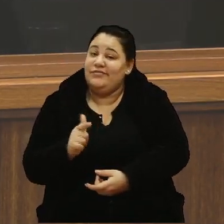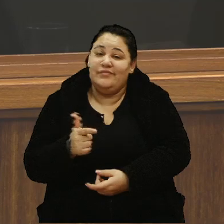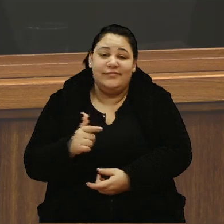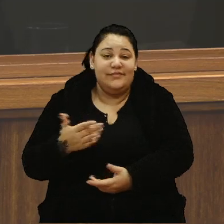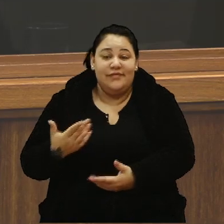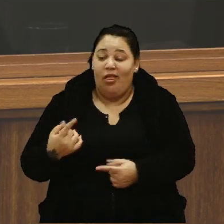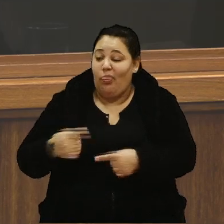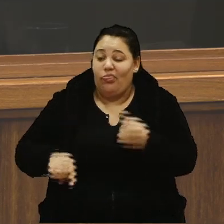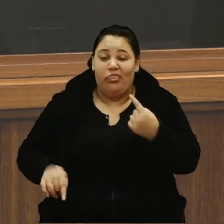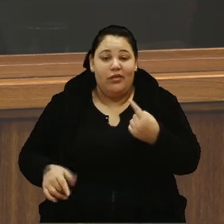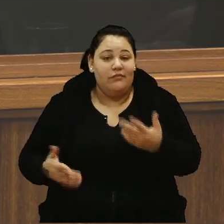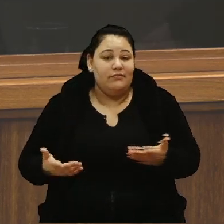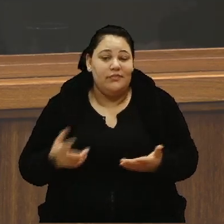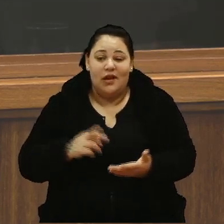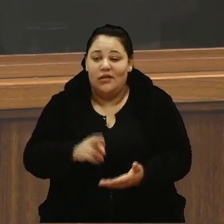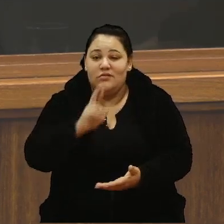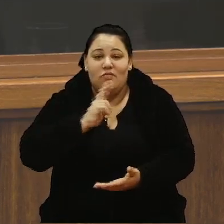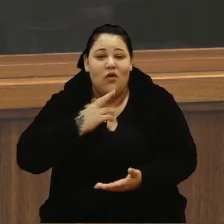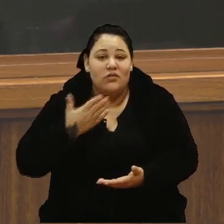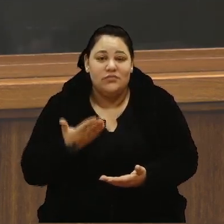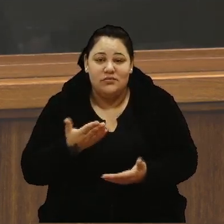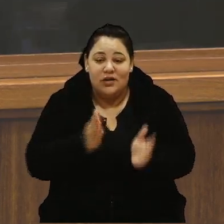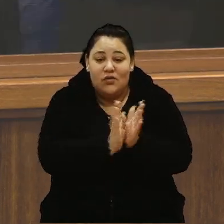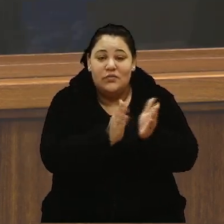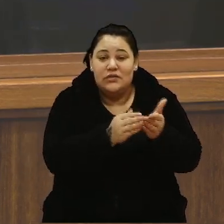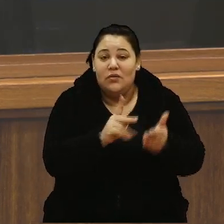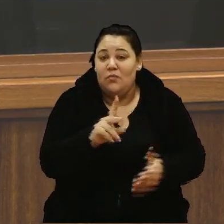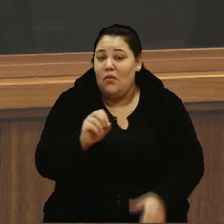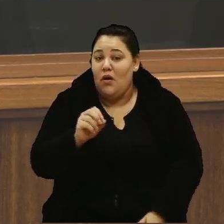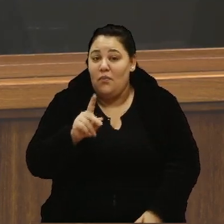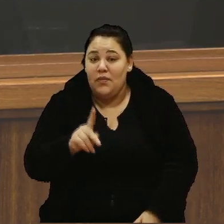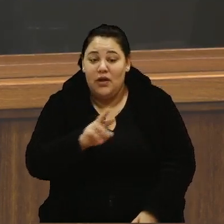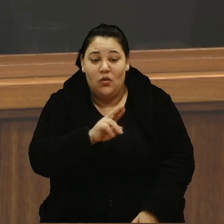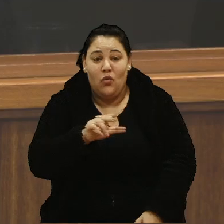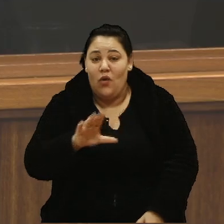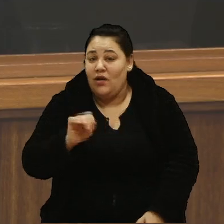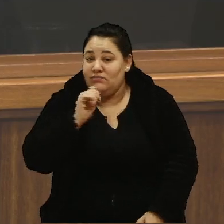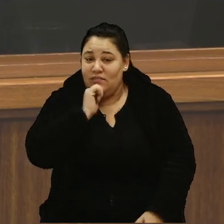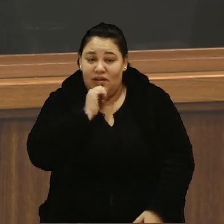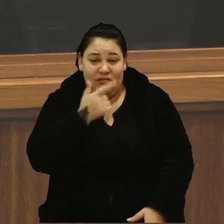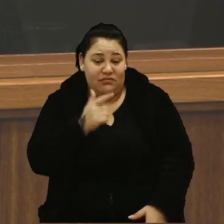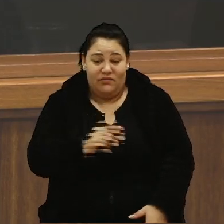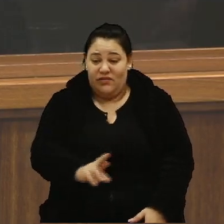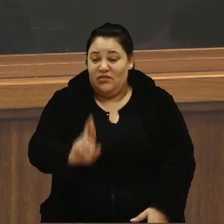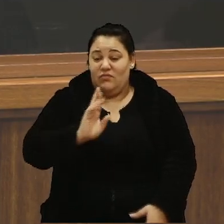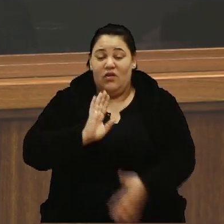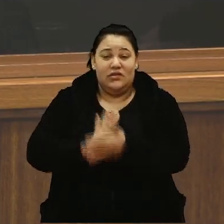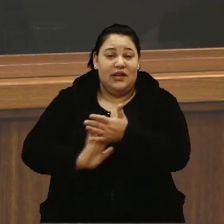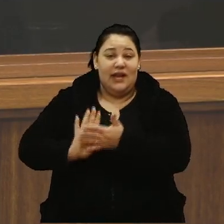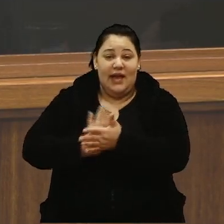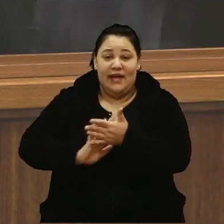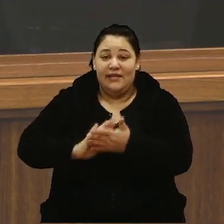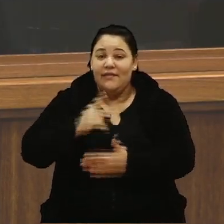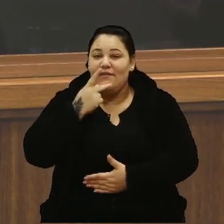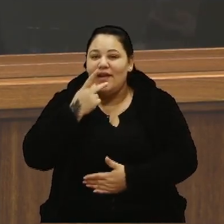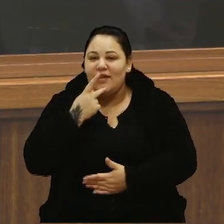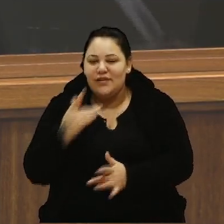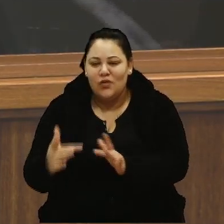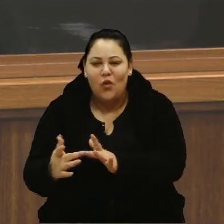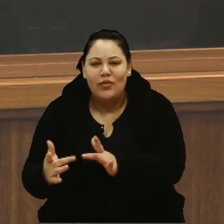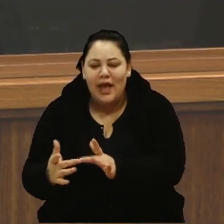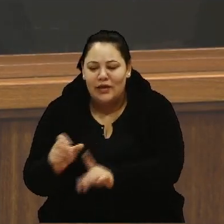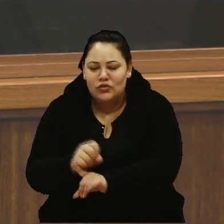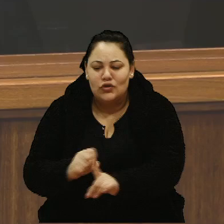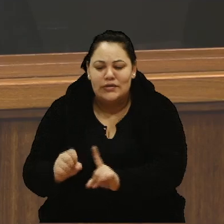não teve um retorno. O Comitê Pop Rua não teve um retorno desse plano. Esta questão da abordagem social,